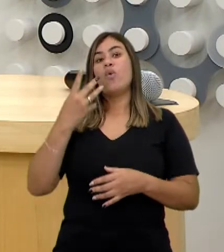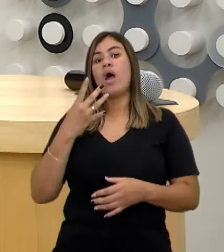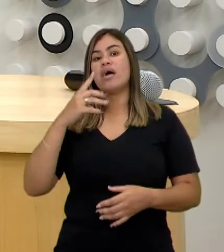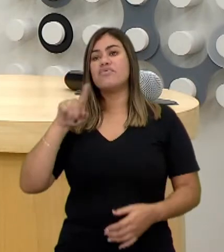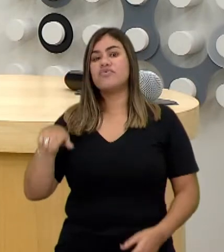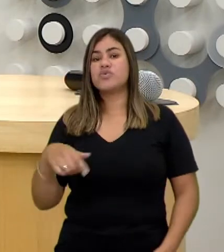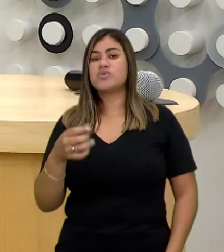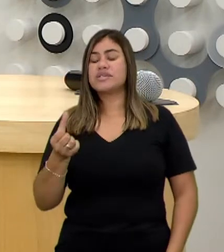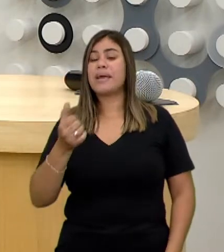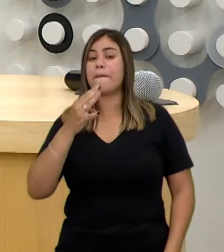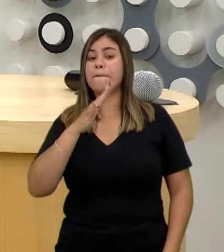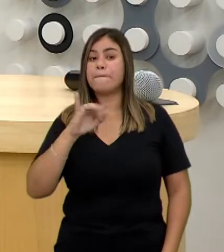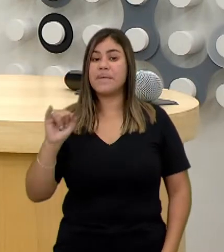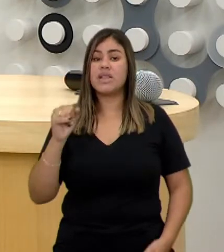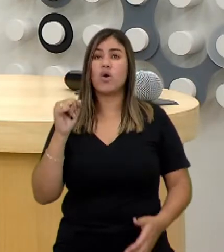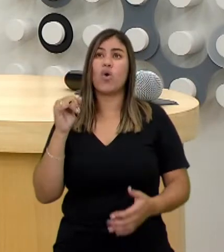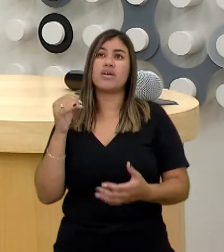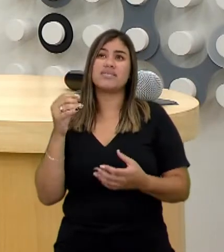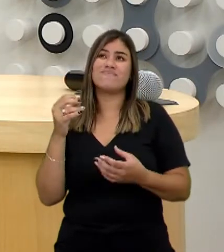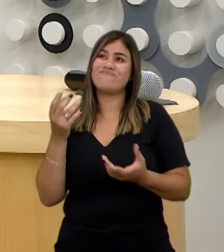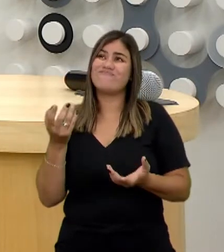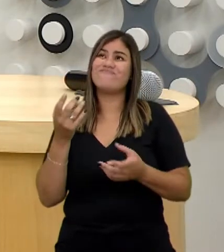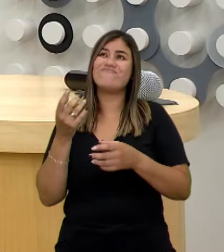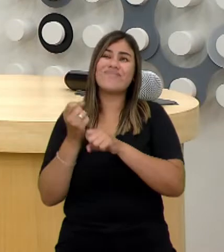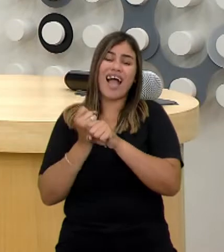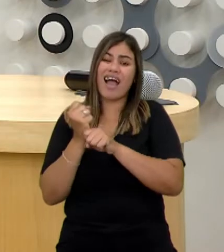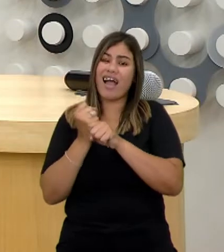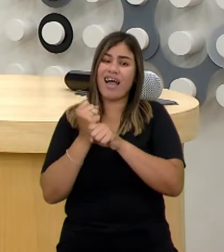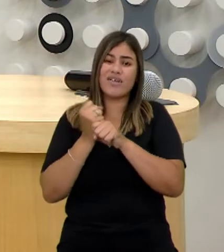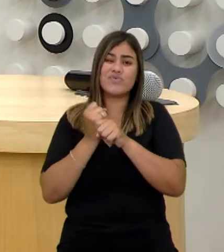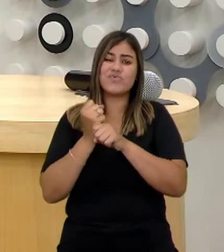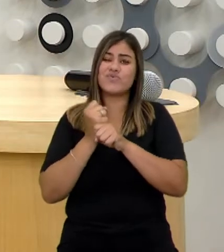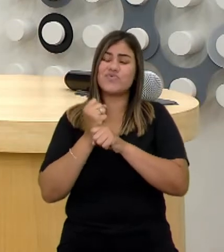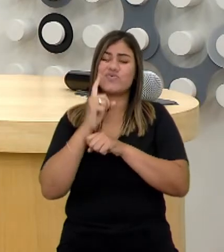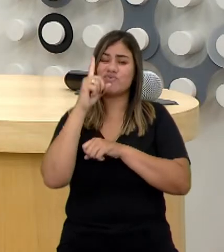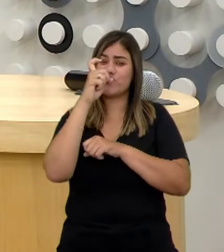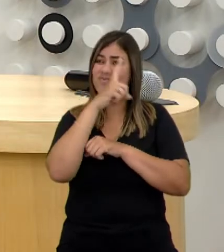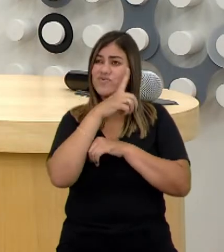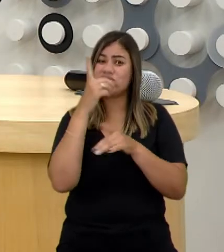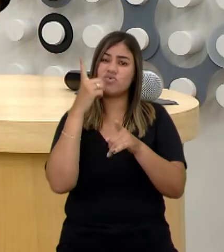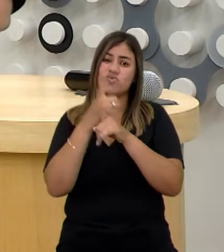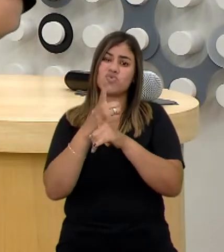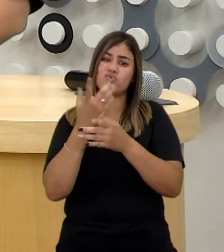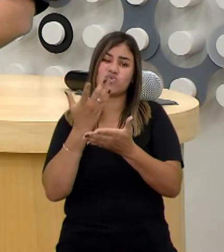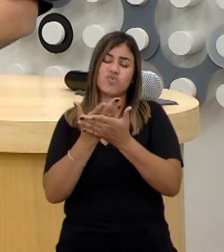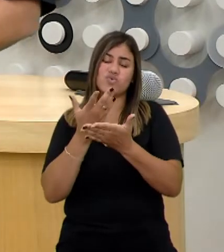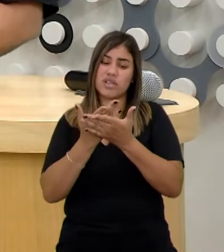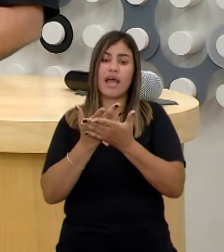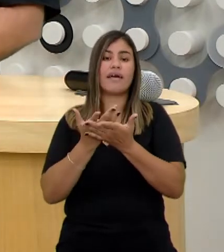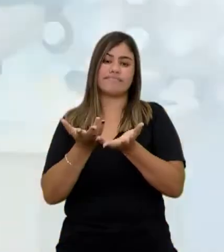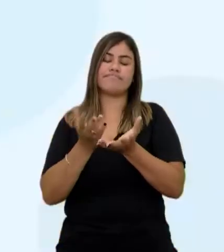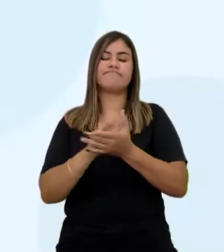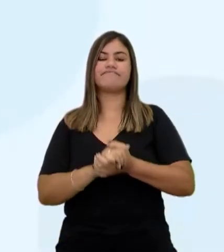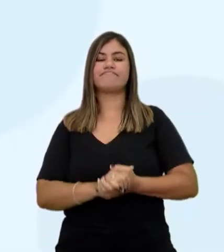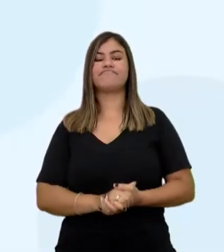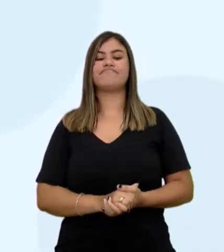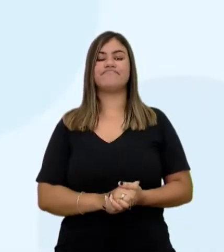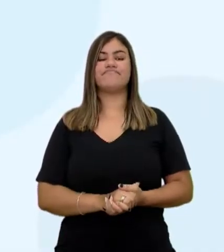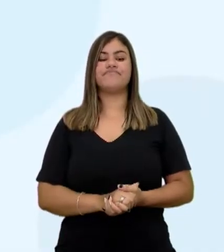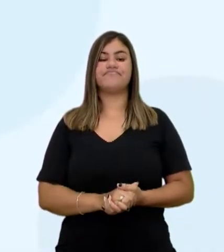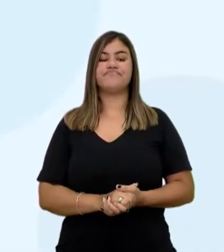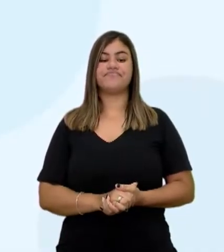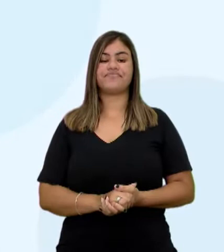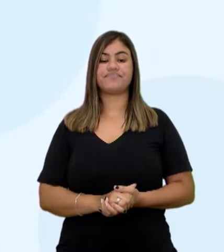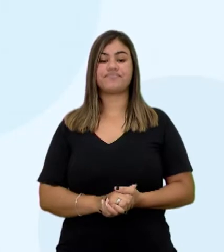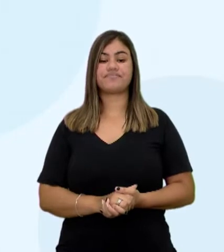de 10%, né, do tempo geológico aí do nosso planeta, tá certo? Bom, vamos voltar lá para ver aí o Paleozoico.